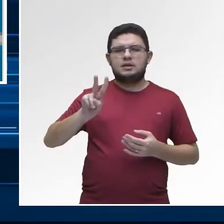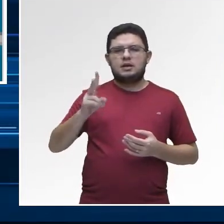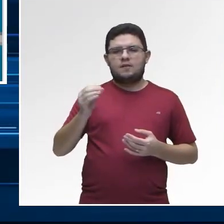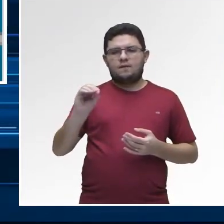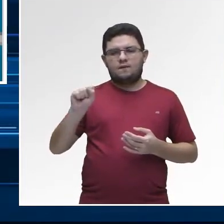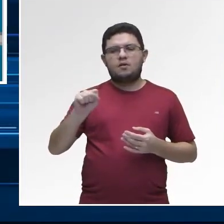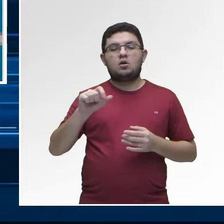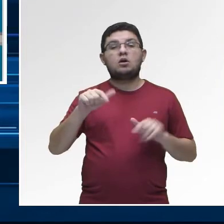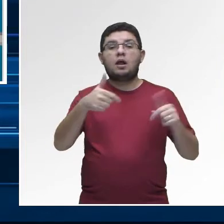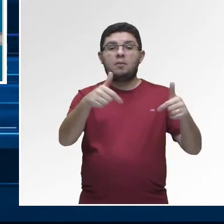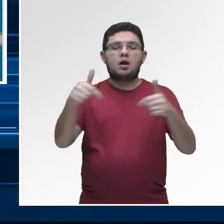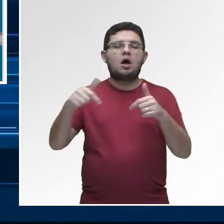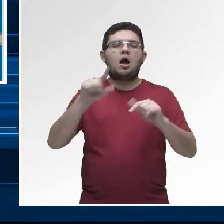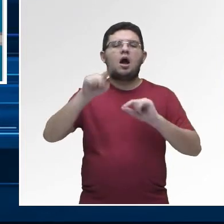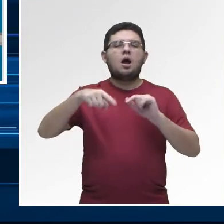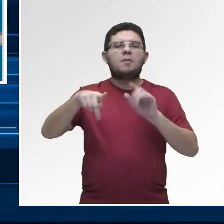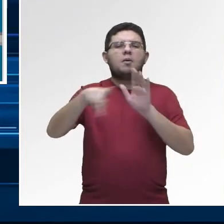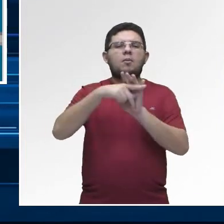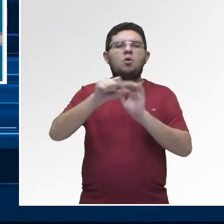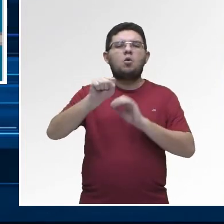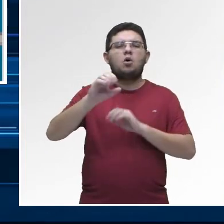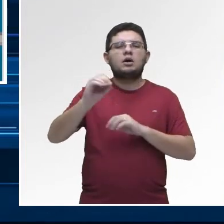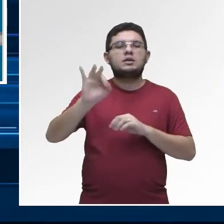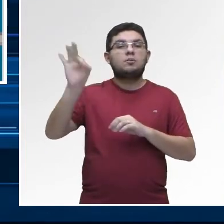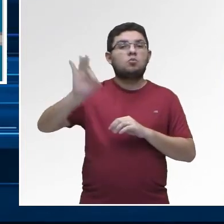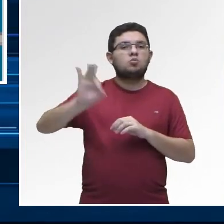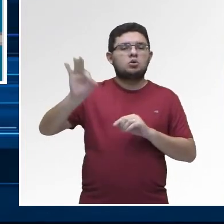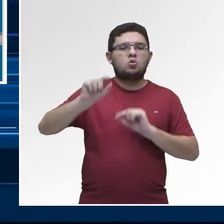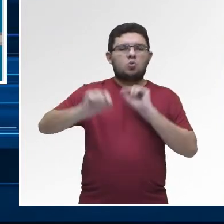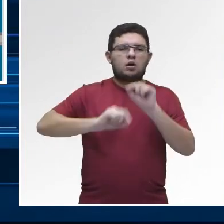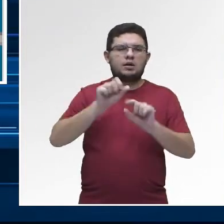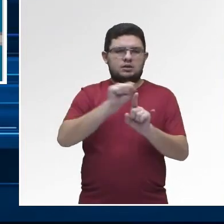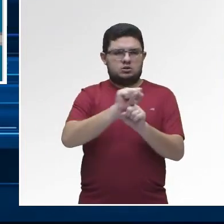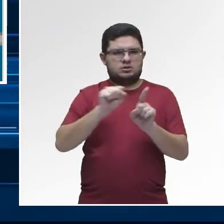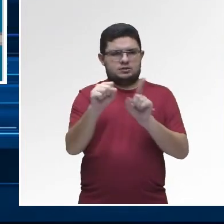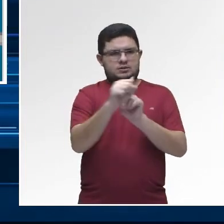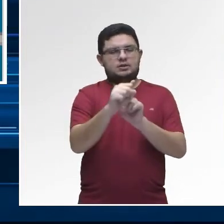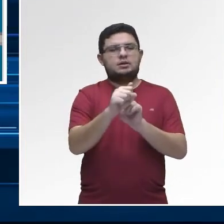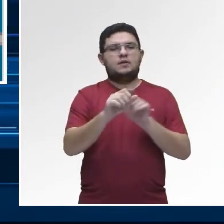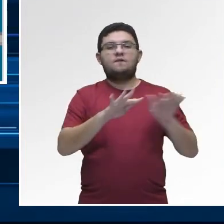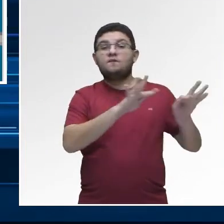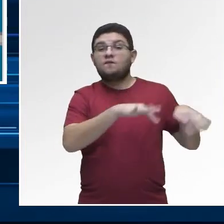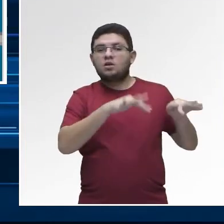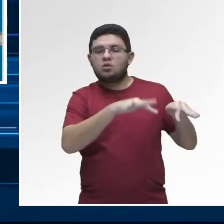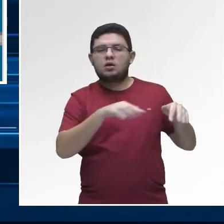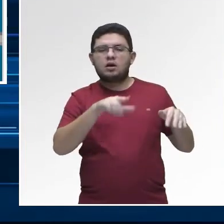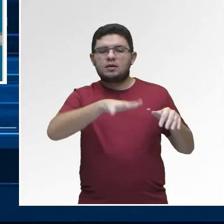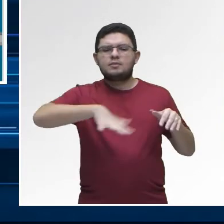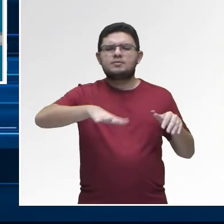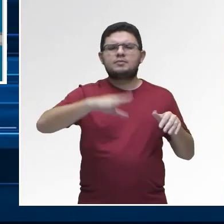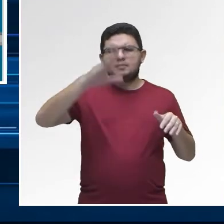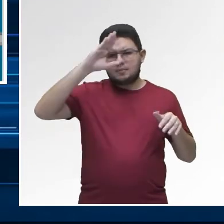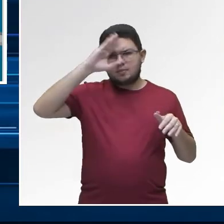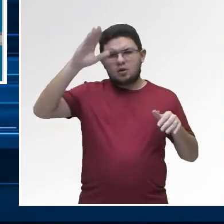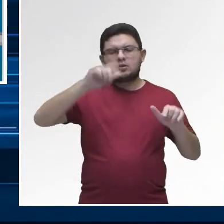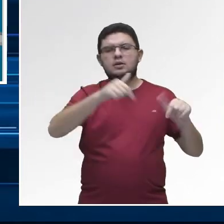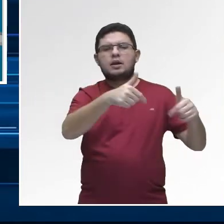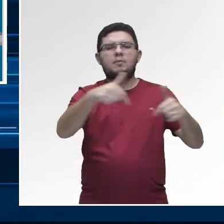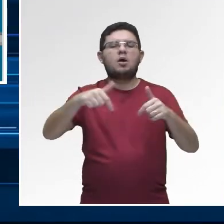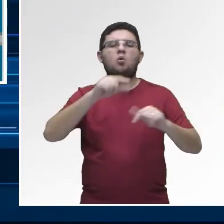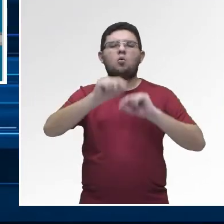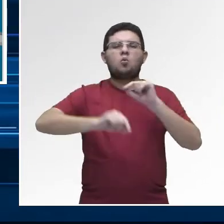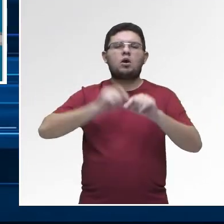sociedade feudal, era constituído pelos trabalhadores, aqueles que trabalhavam principalmente a terra, né? Existiam